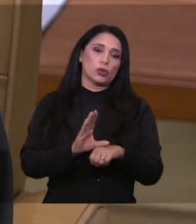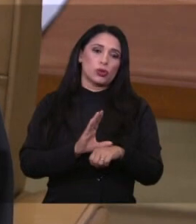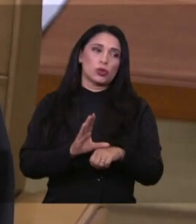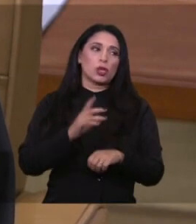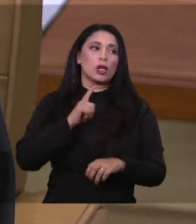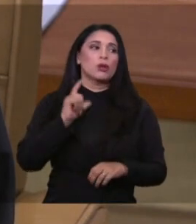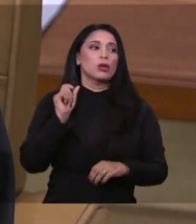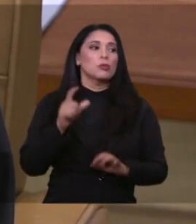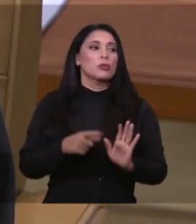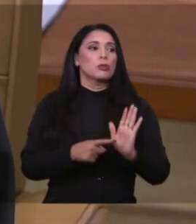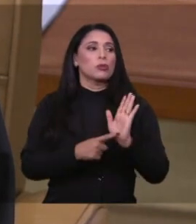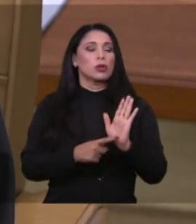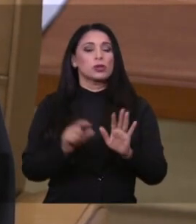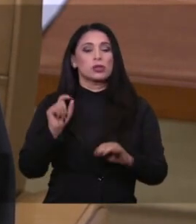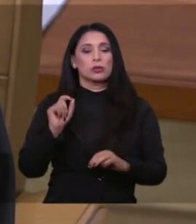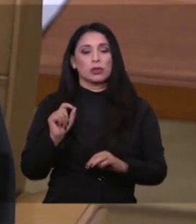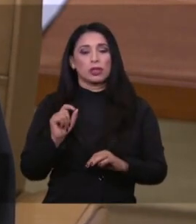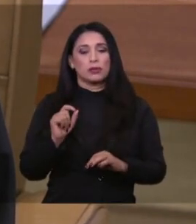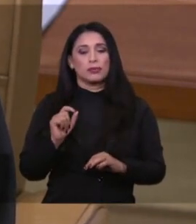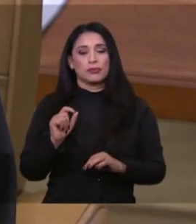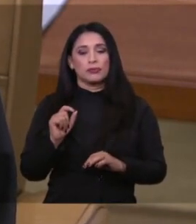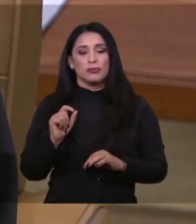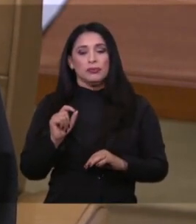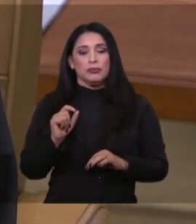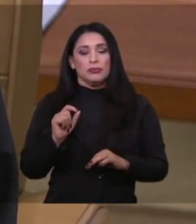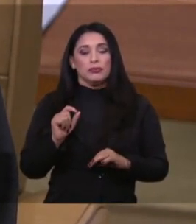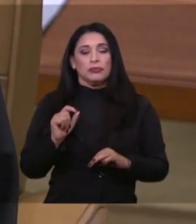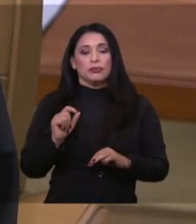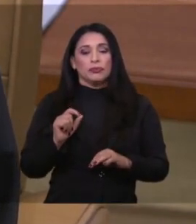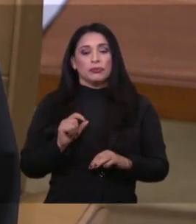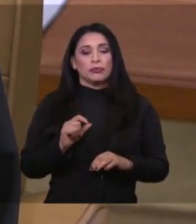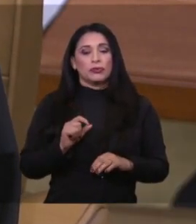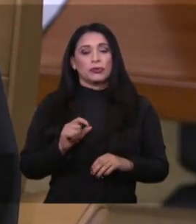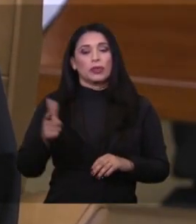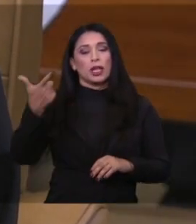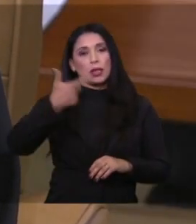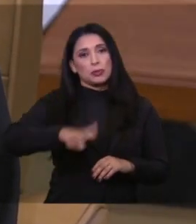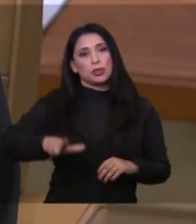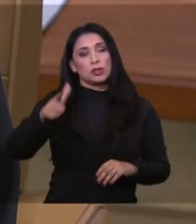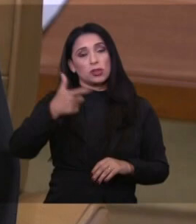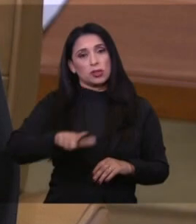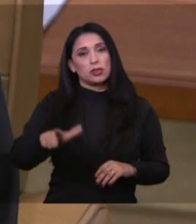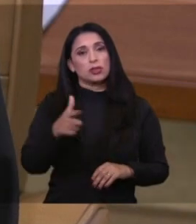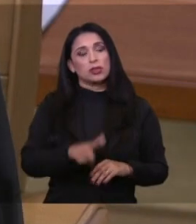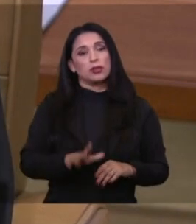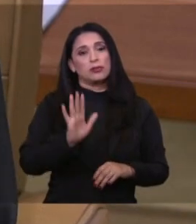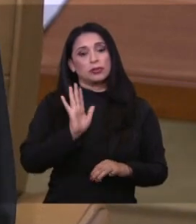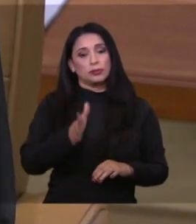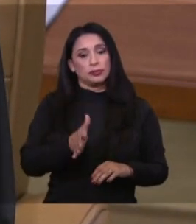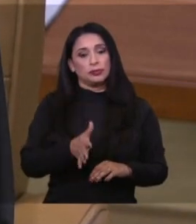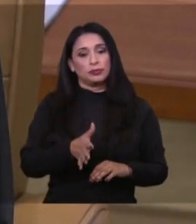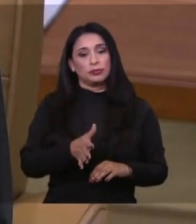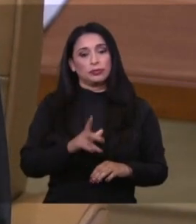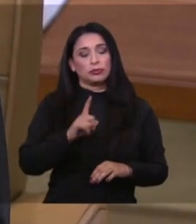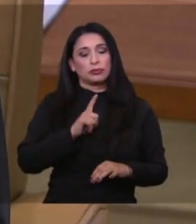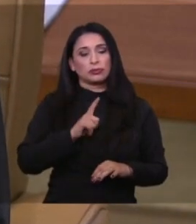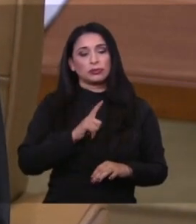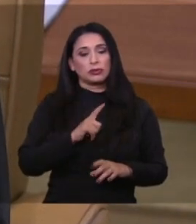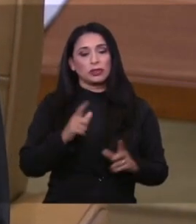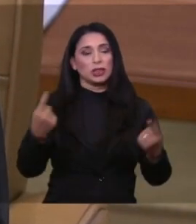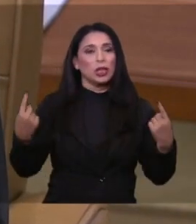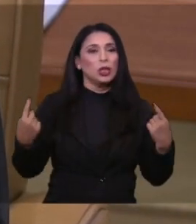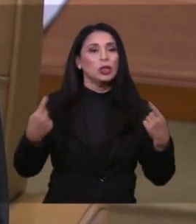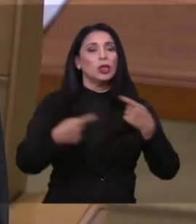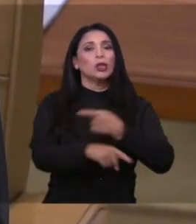busque aviltá-la. Tantas vezes já repetimos isso. Sob pena de clara violação